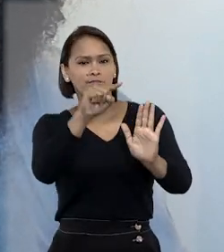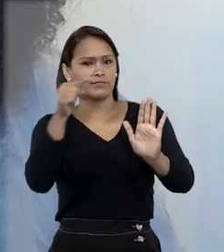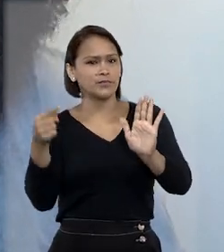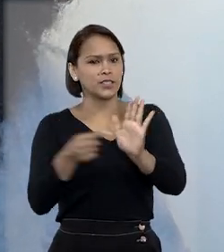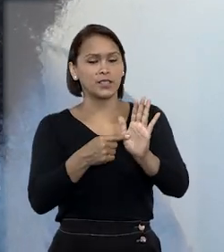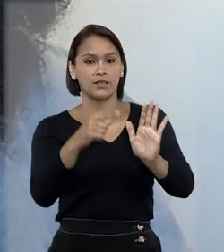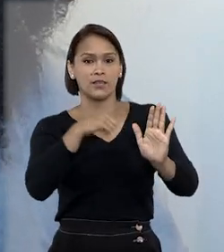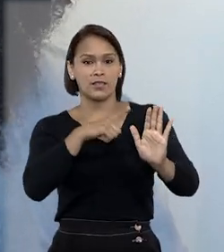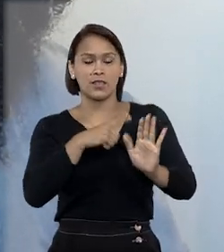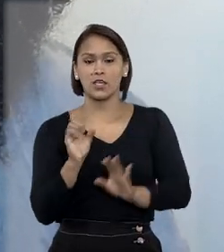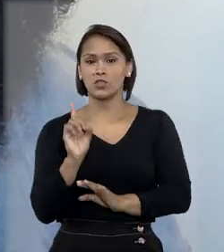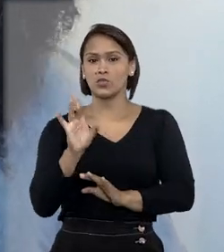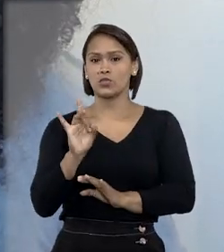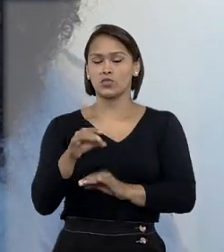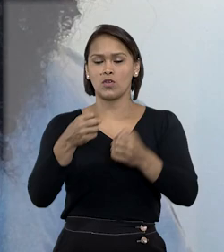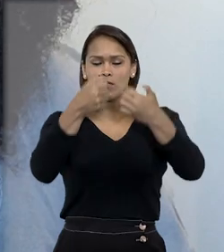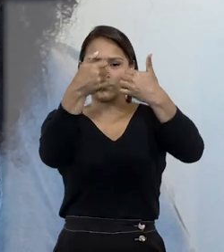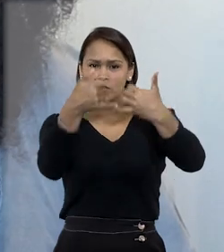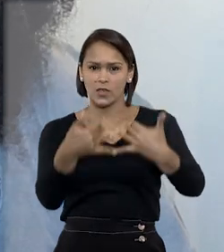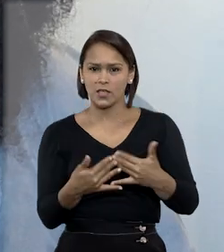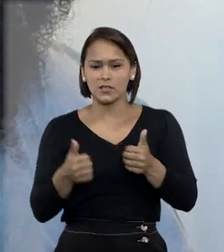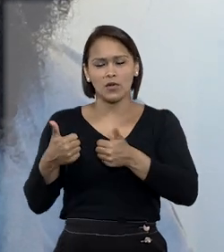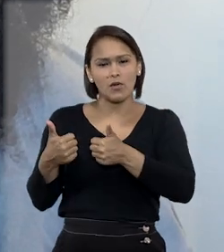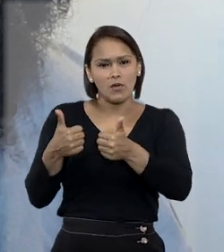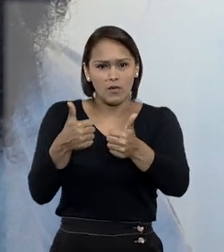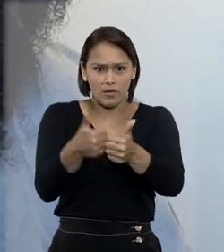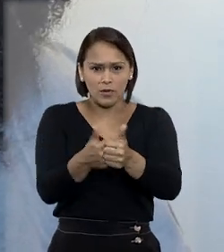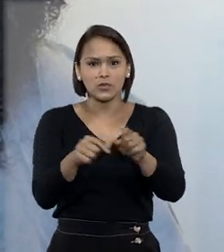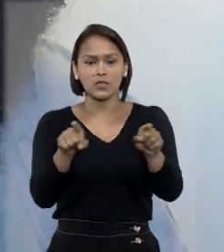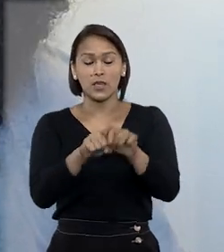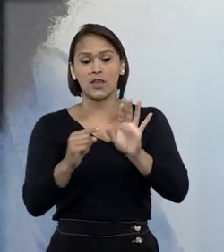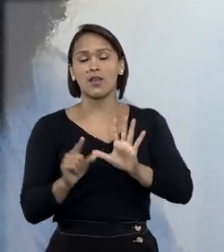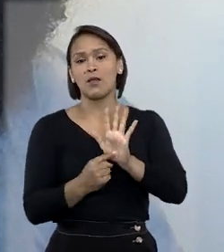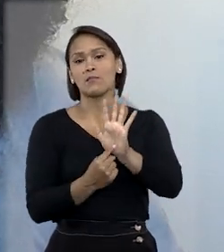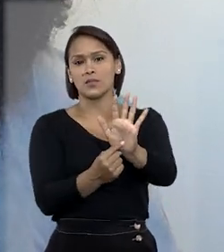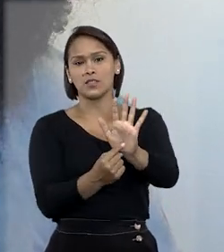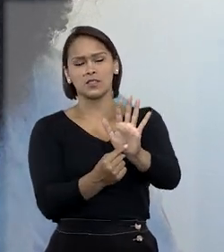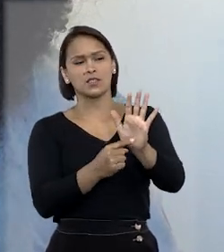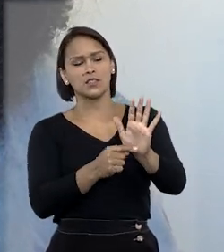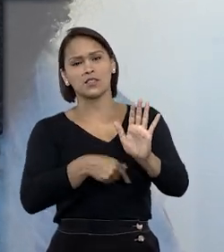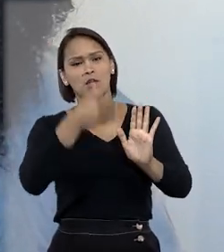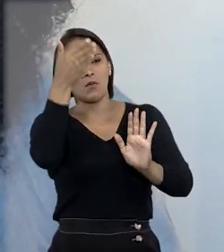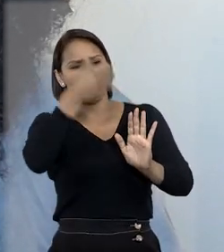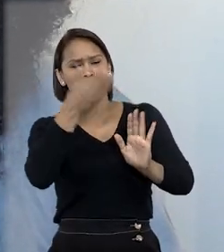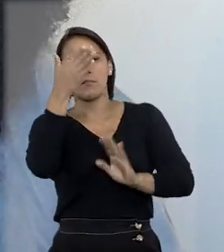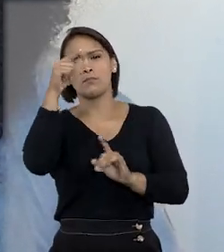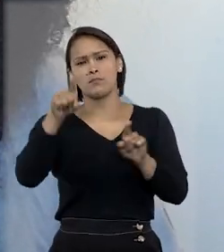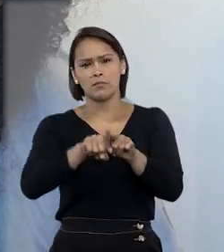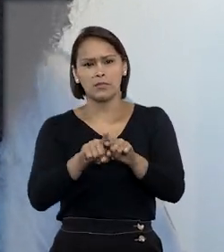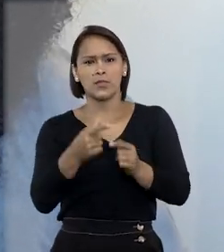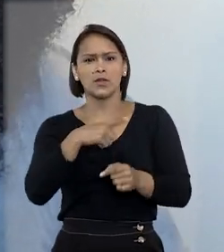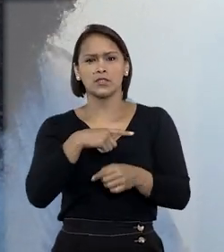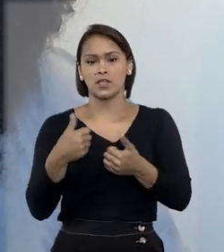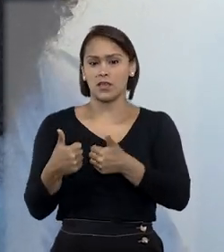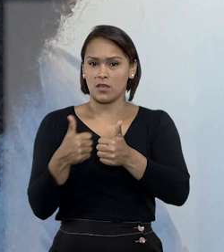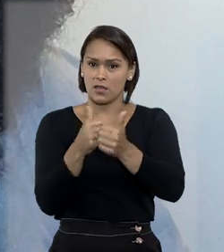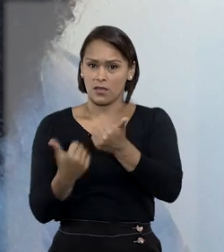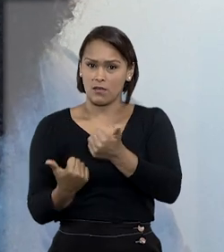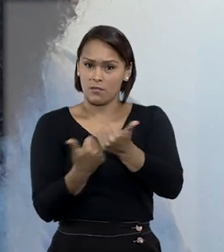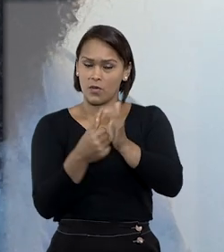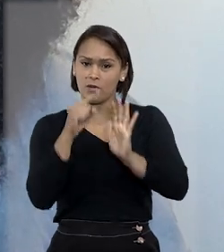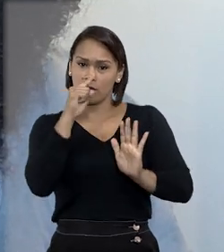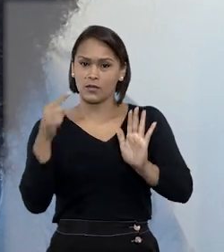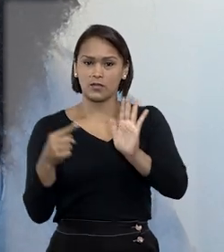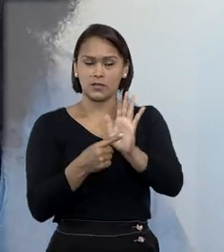oferecimento da denúncia exige apenas a descrição da conduta delitiva EA apresentação de elementos probatórios mínimos e